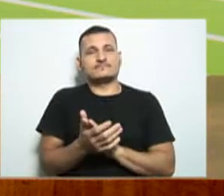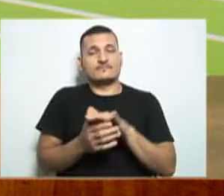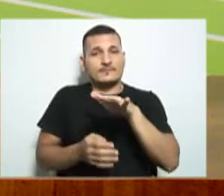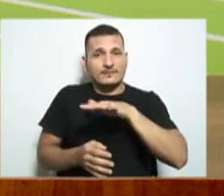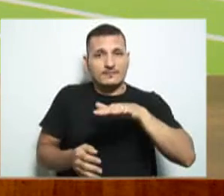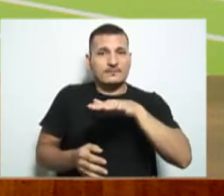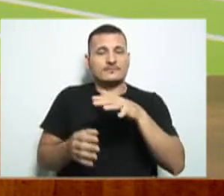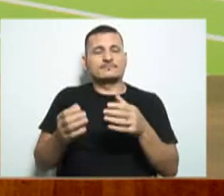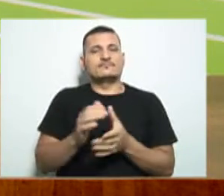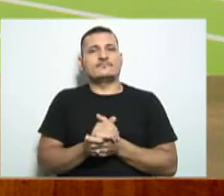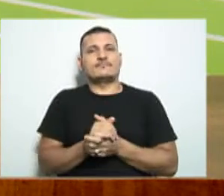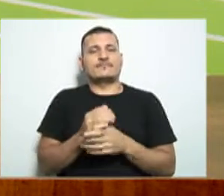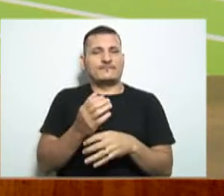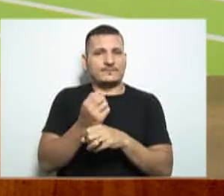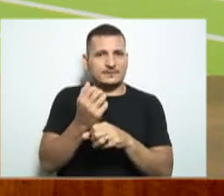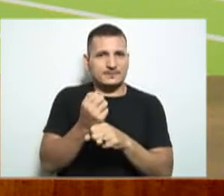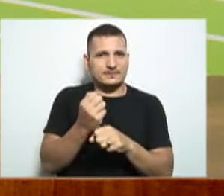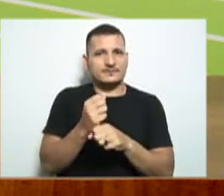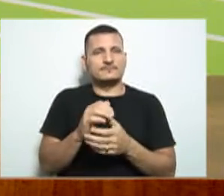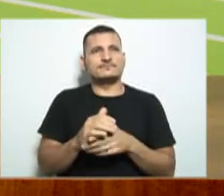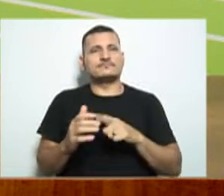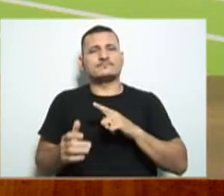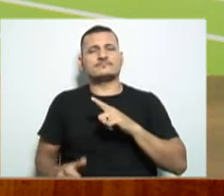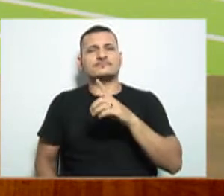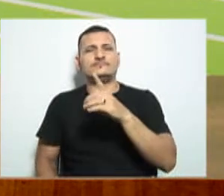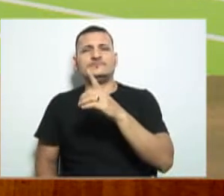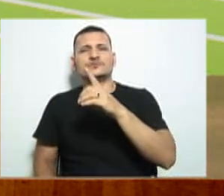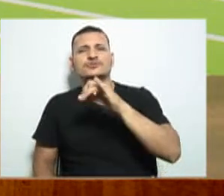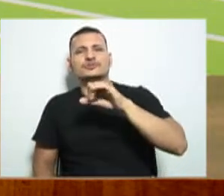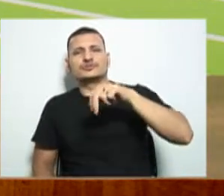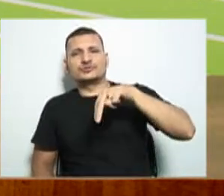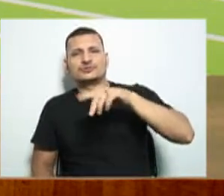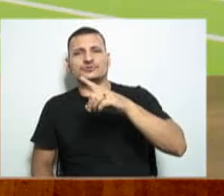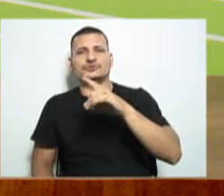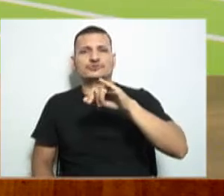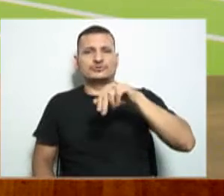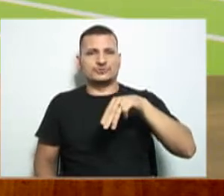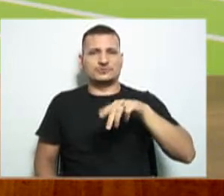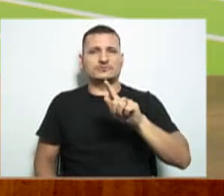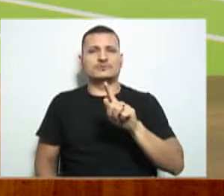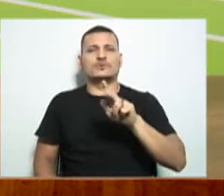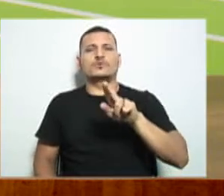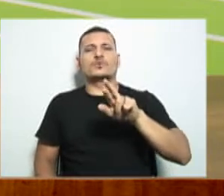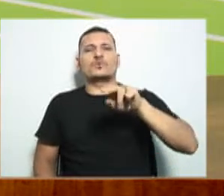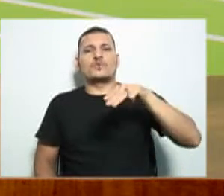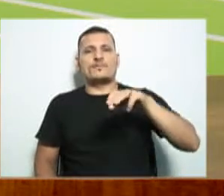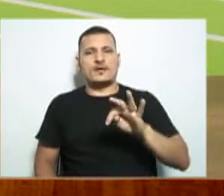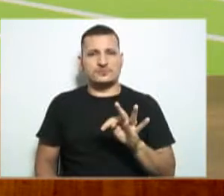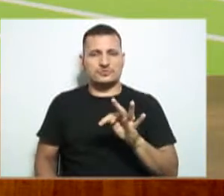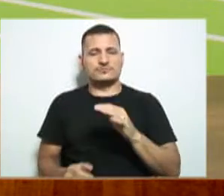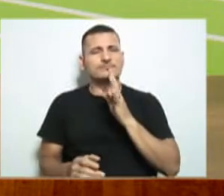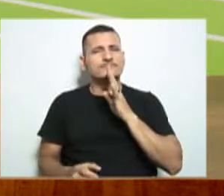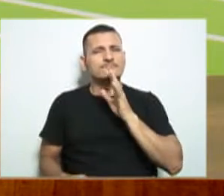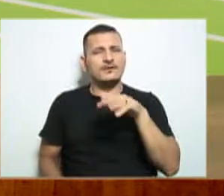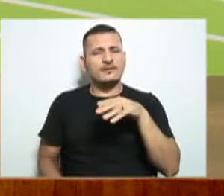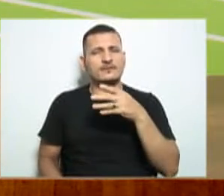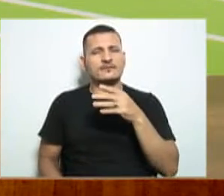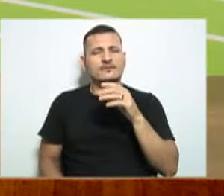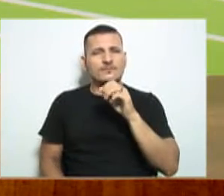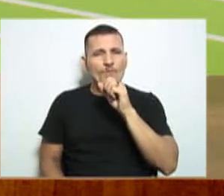finanças, tem o chamado din-din gourmet. Não sei se a professora Priscila já ouviu falar, que é um